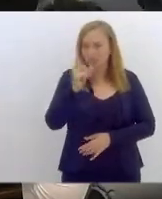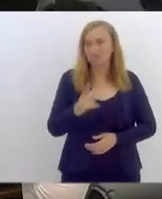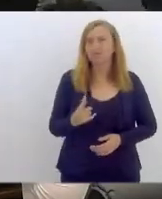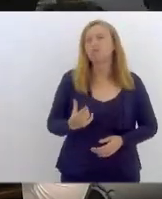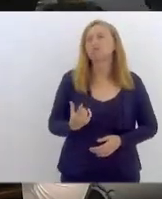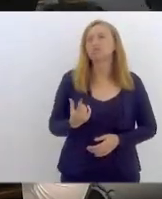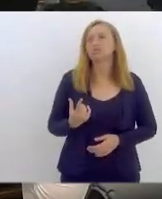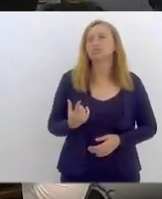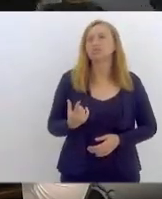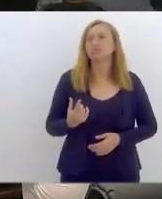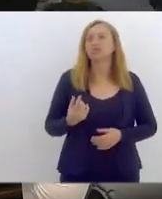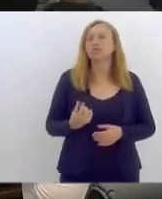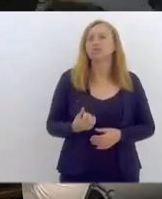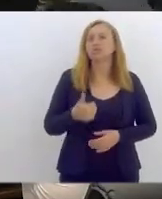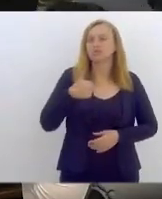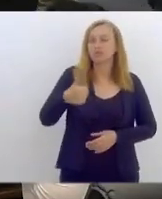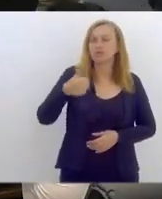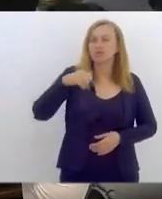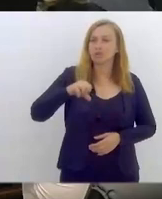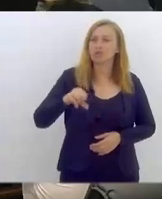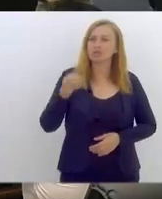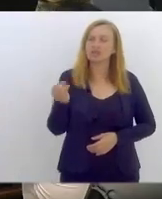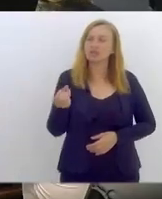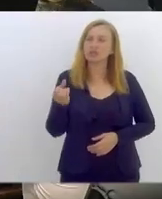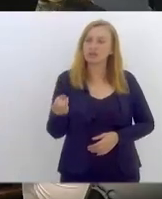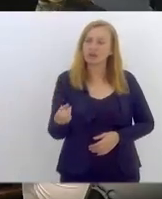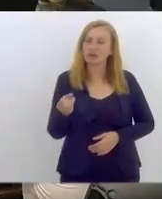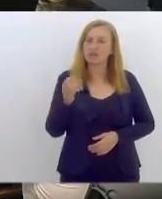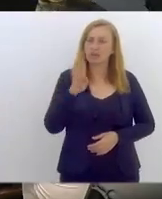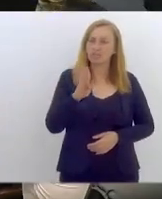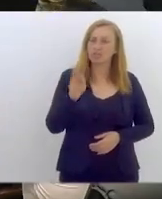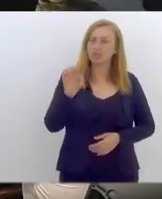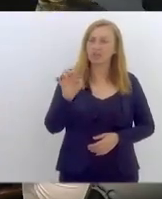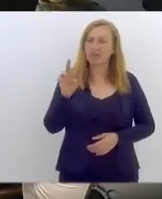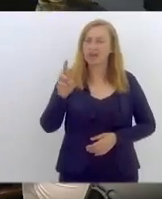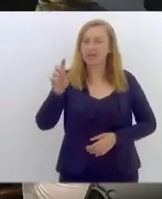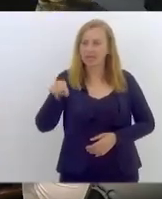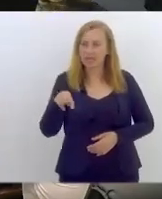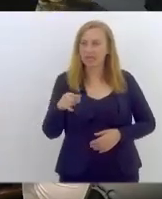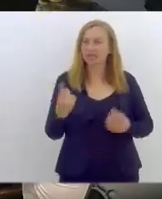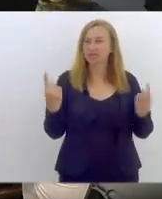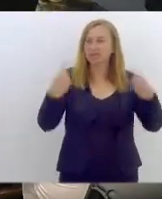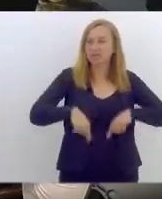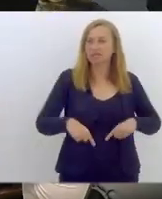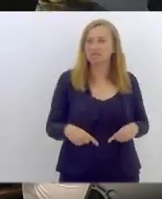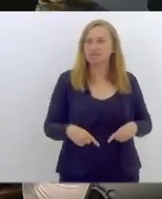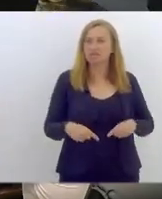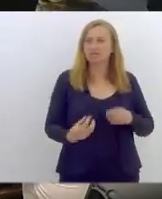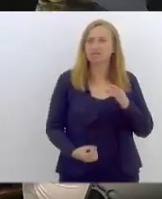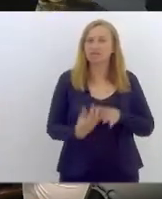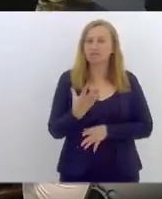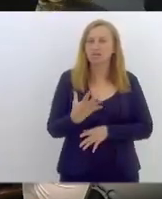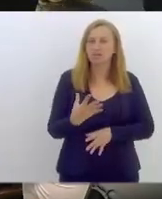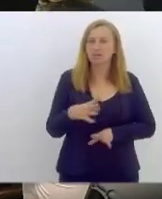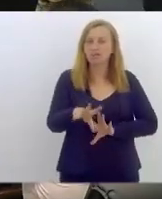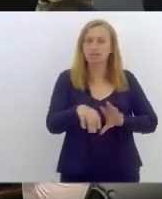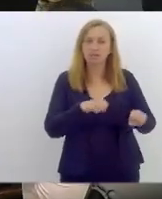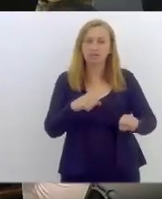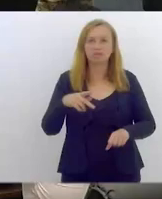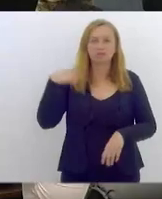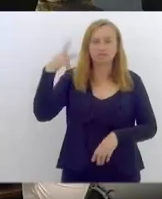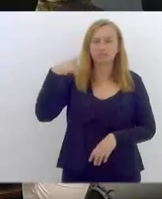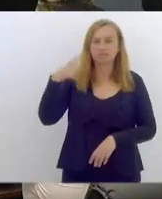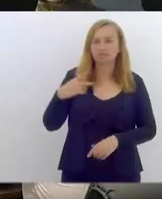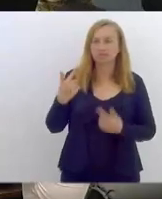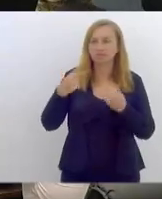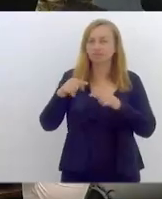lucrativos, fundada em 1990 em Berlim. A fundação tem como principais desafios promover a formação política e a crítica